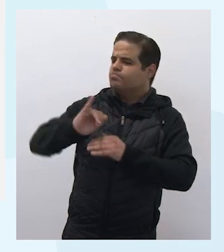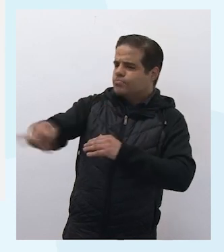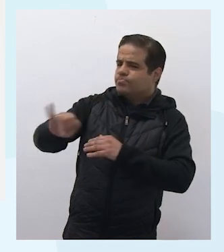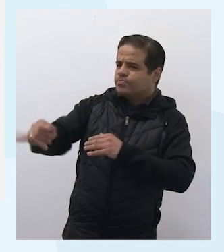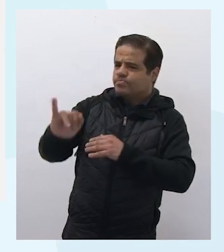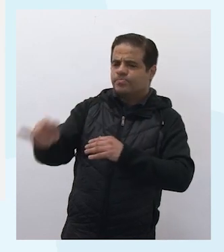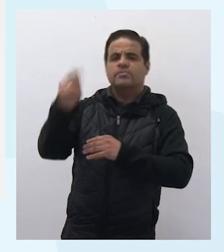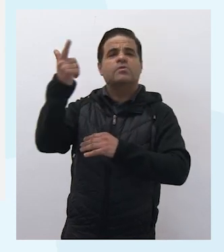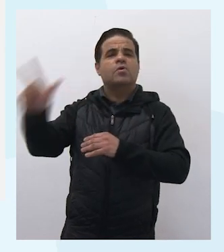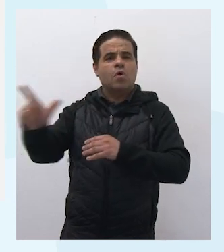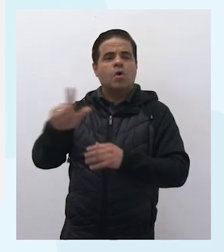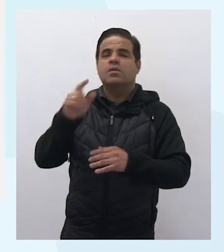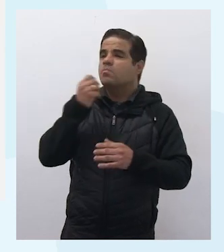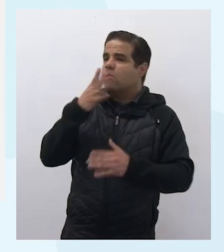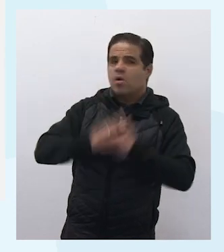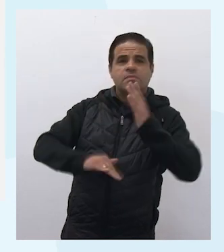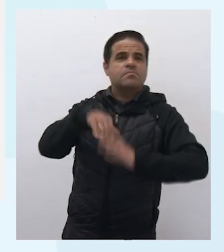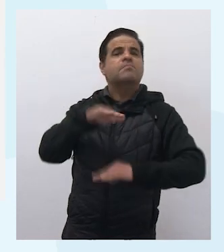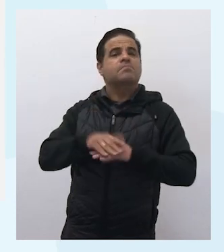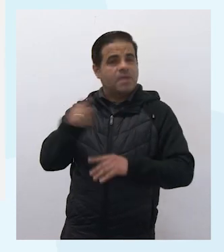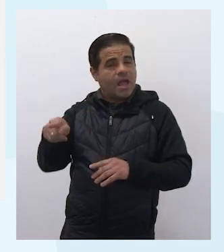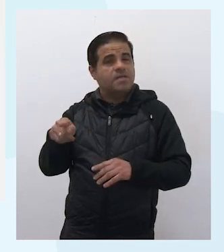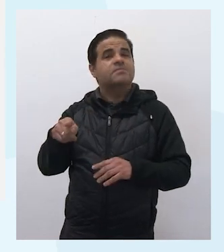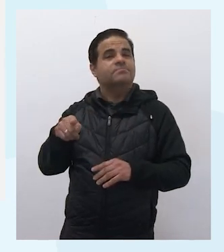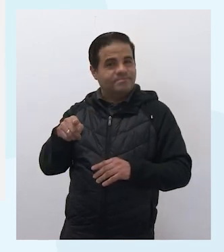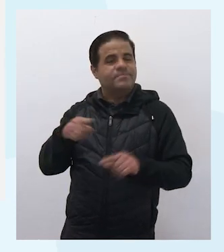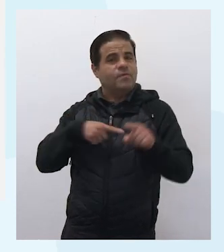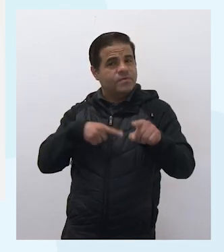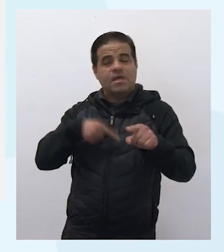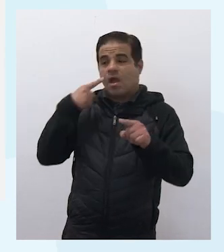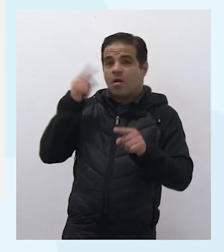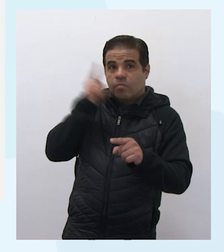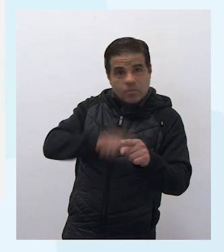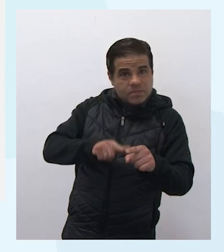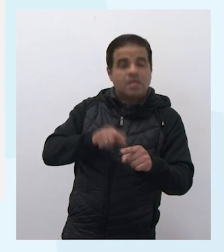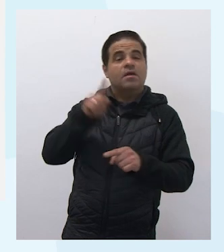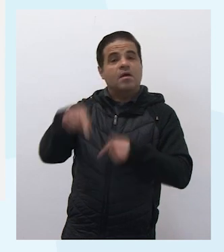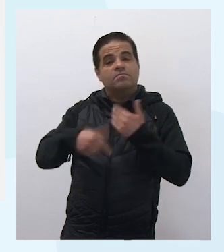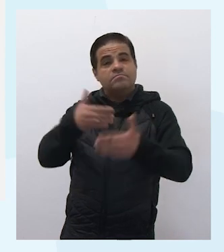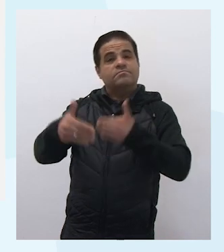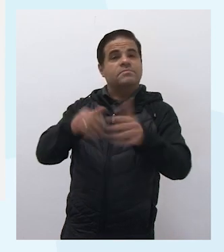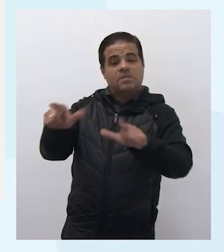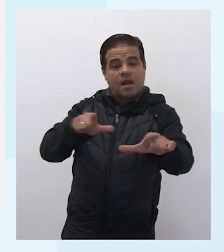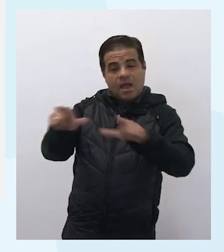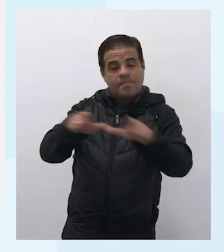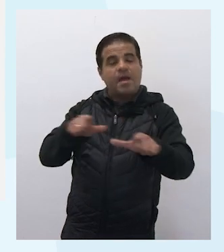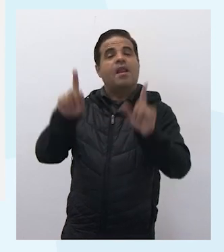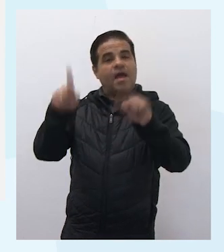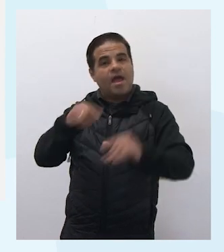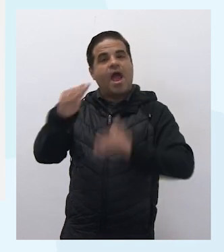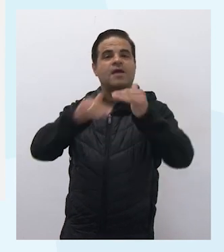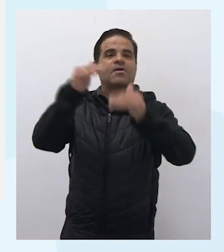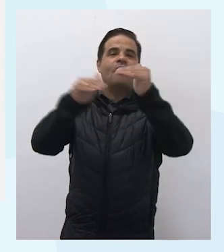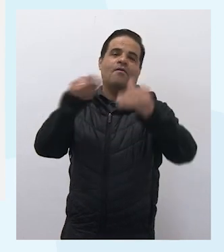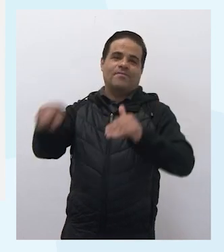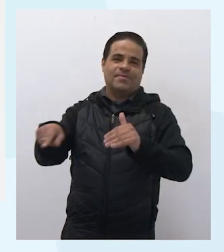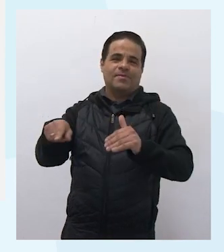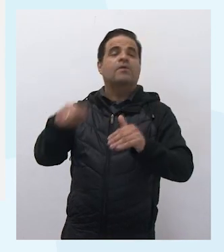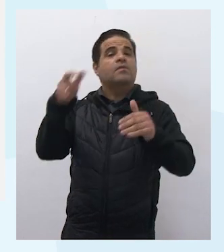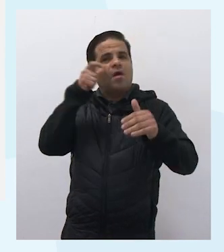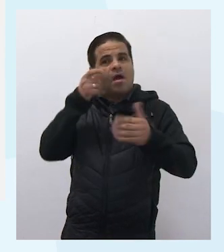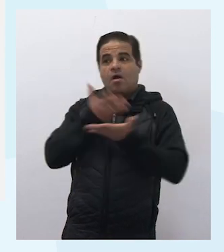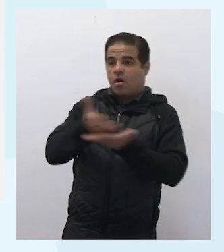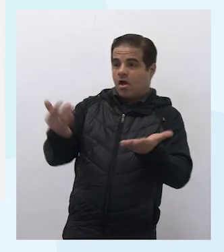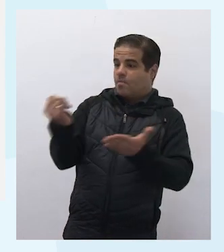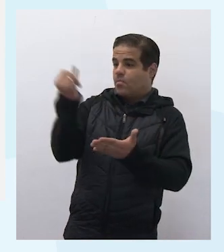para outros as boas práticas que você obteve deste trabalho que foi desenvolvido. Então, olha só